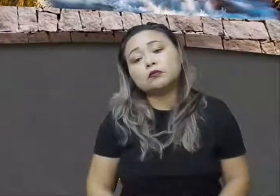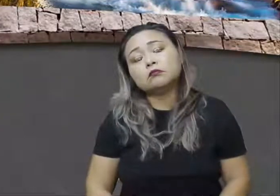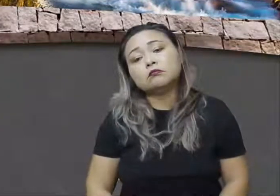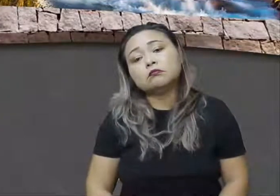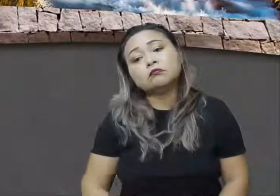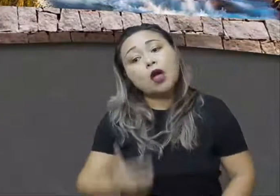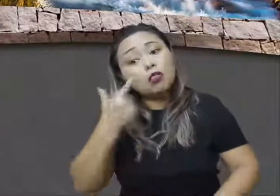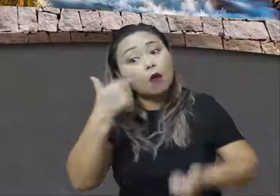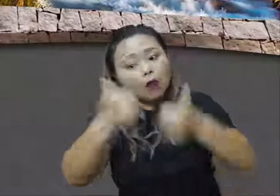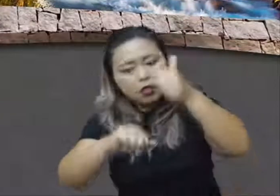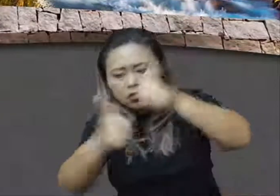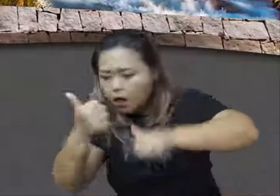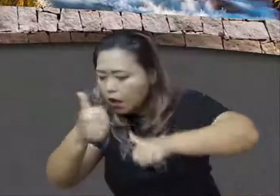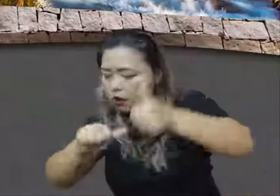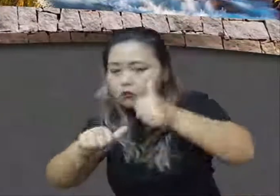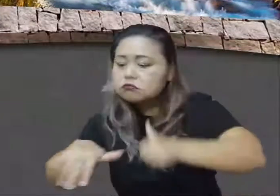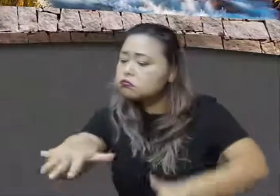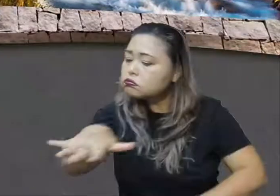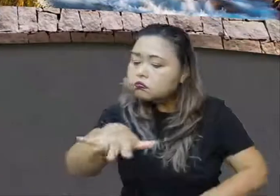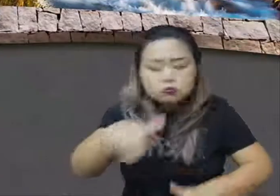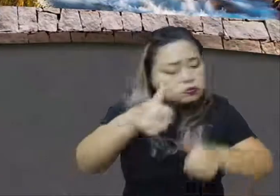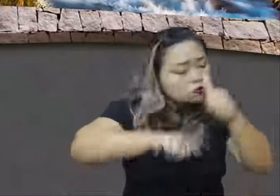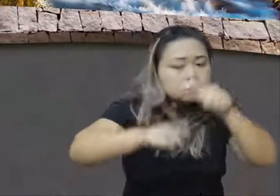Isso é uma análise que se faz do meio ambiente.